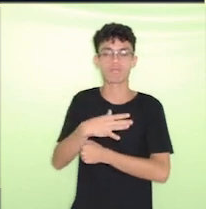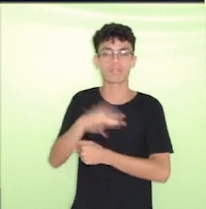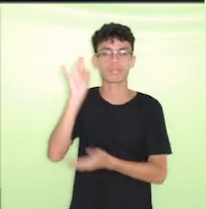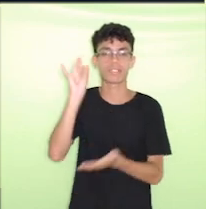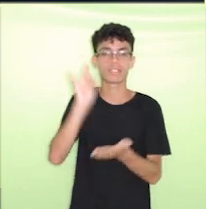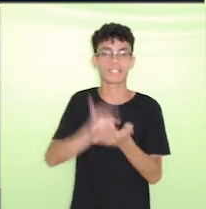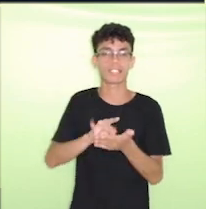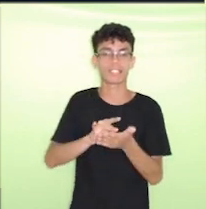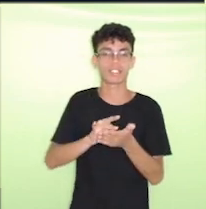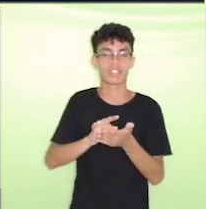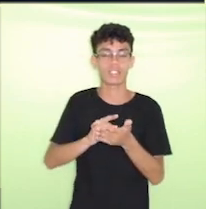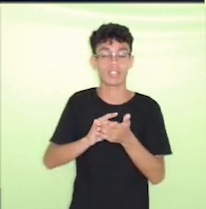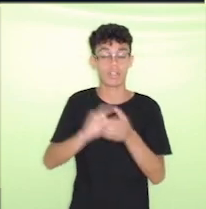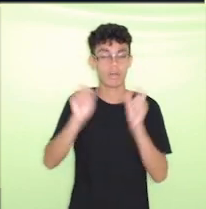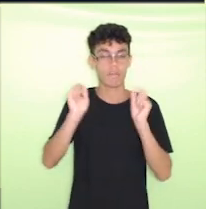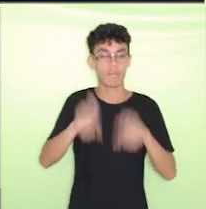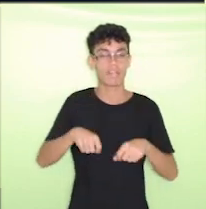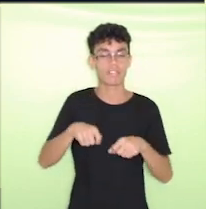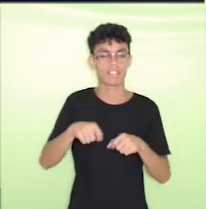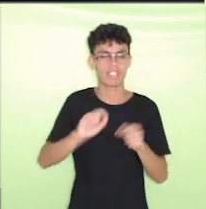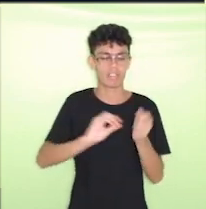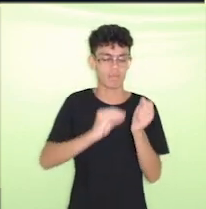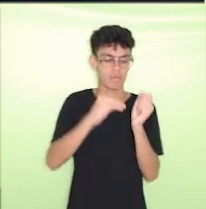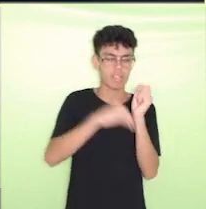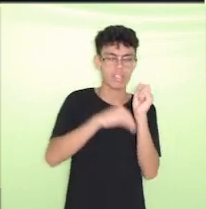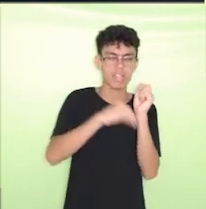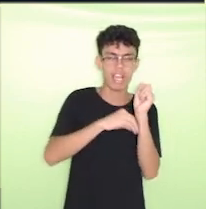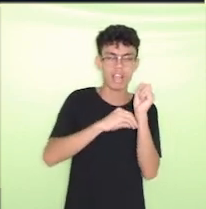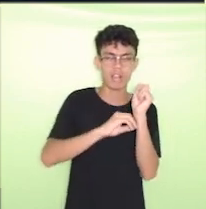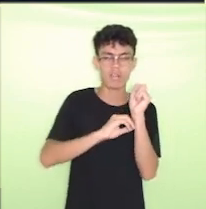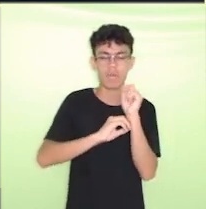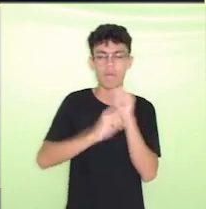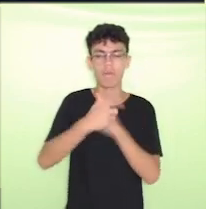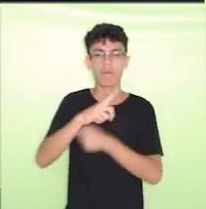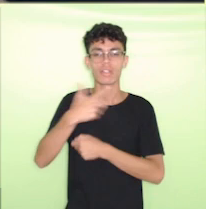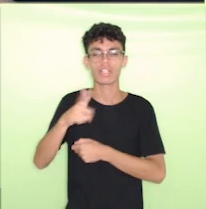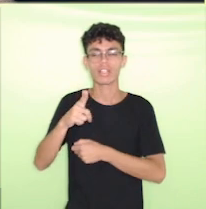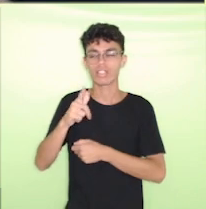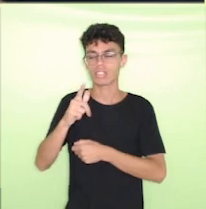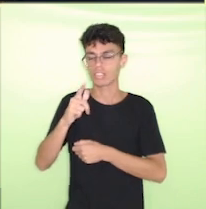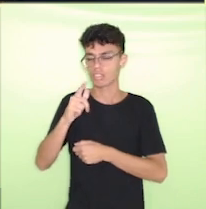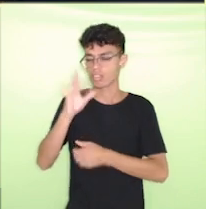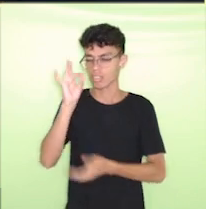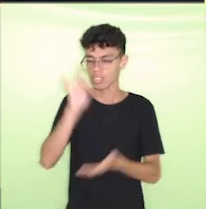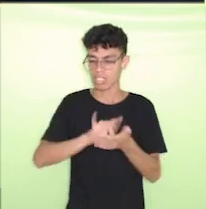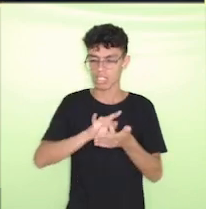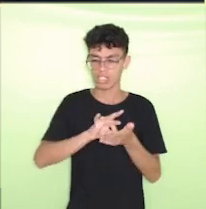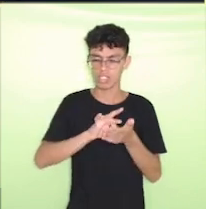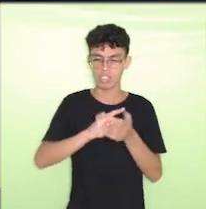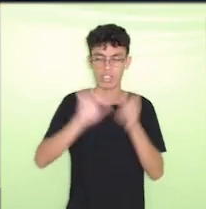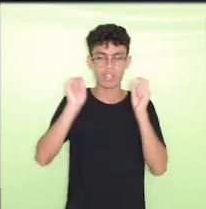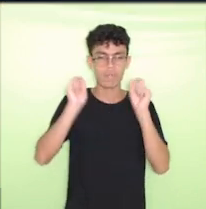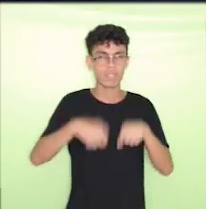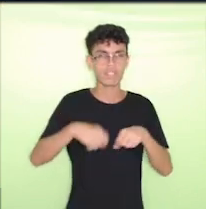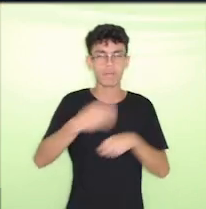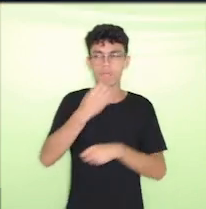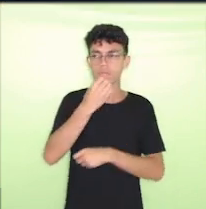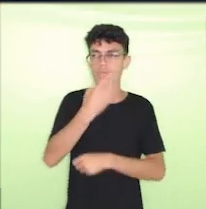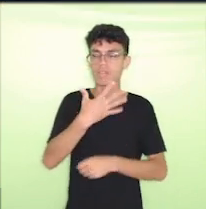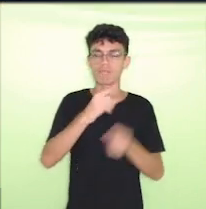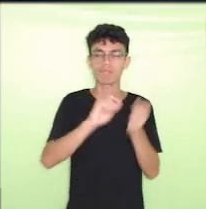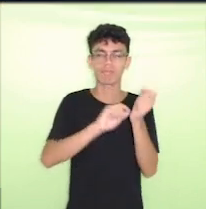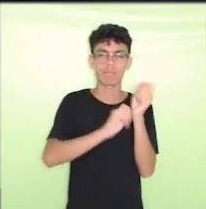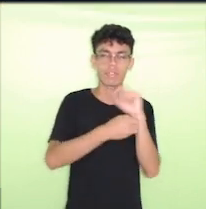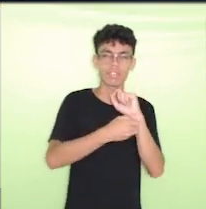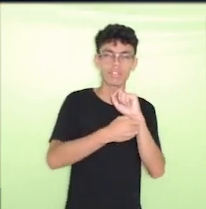concreto, eficiente e sem mistérios. Novo, eficiente, concreto,